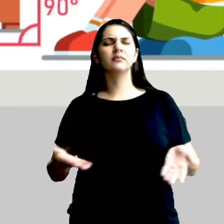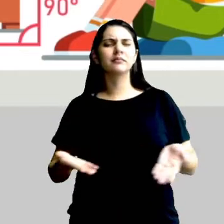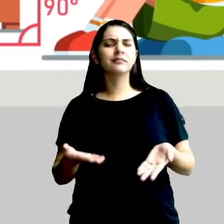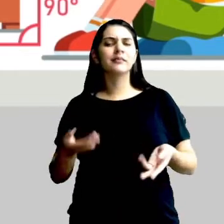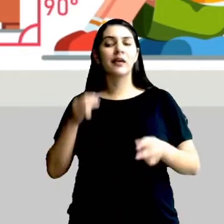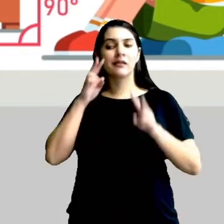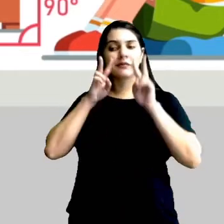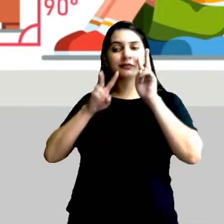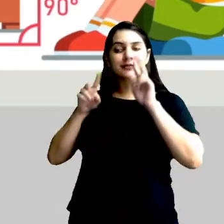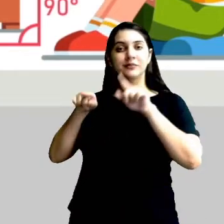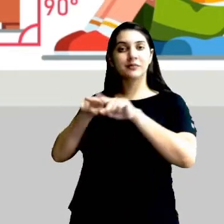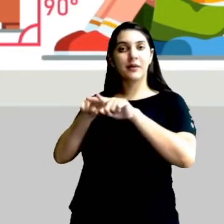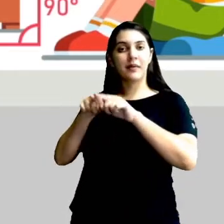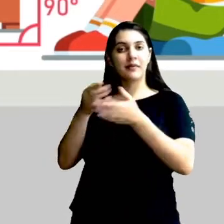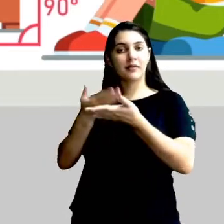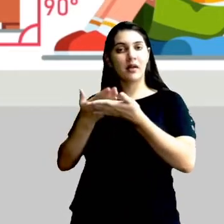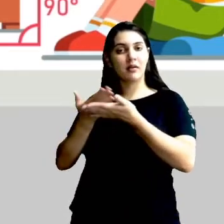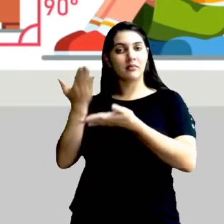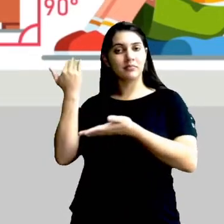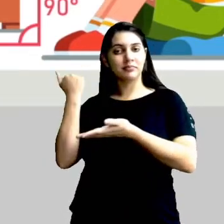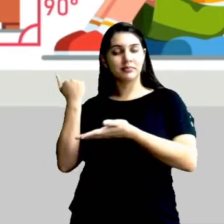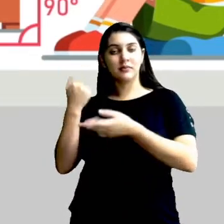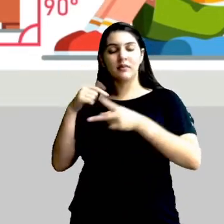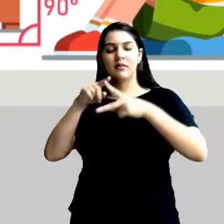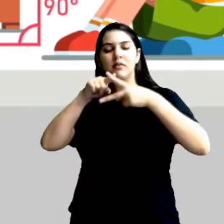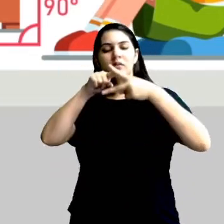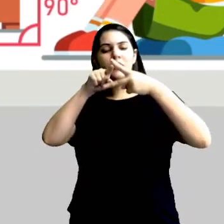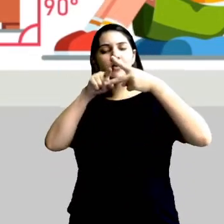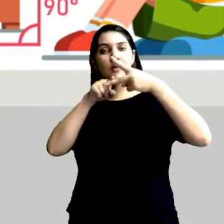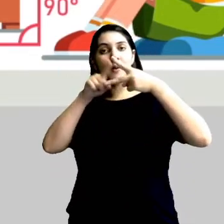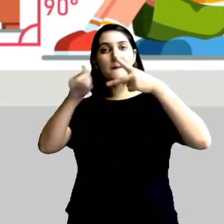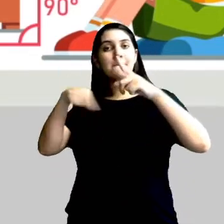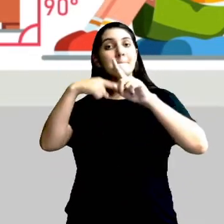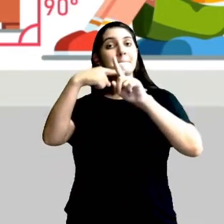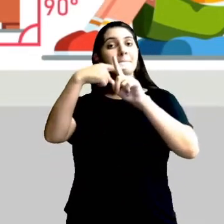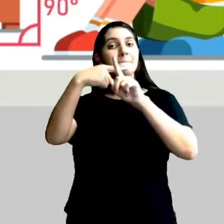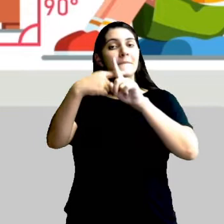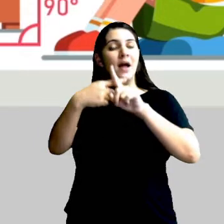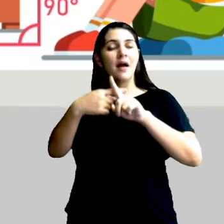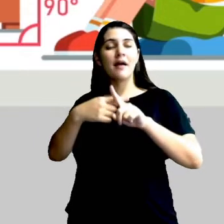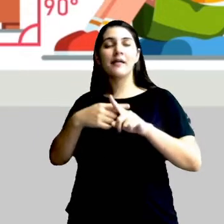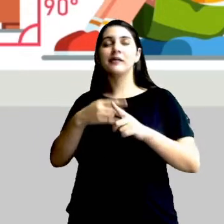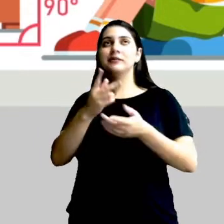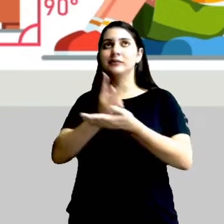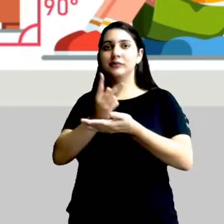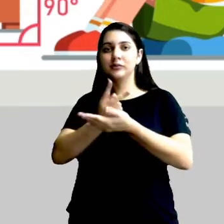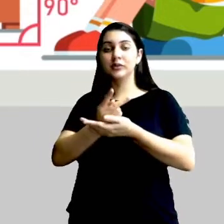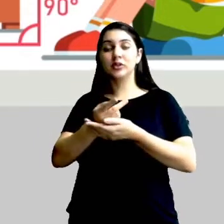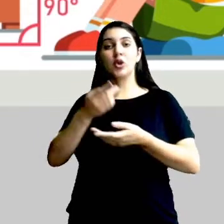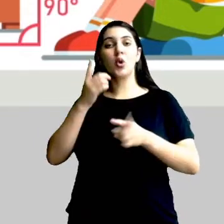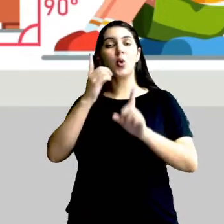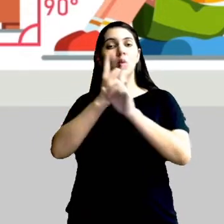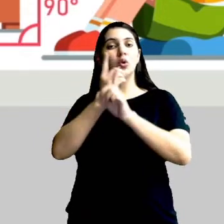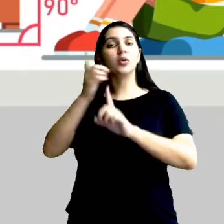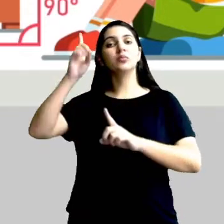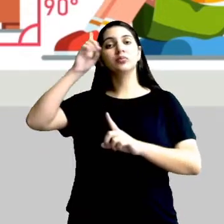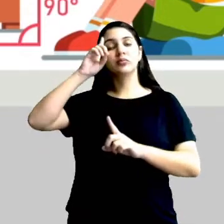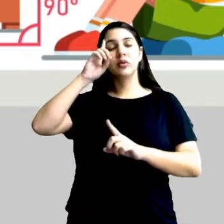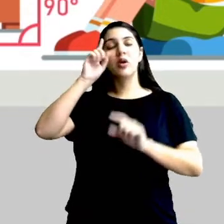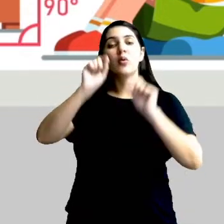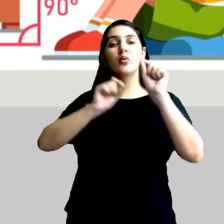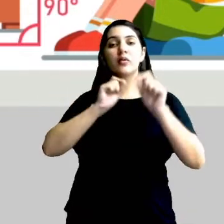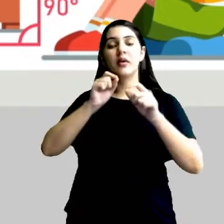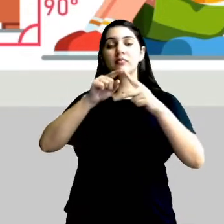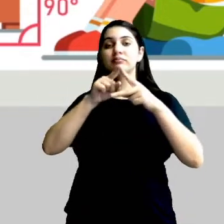A gente viu também na aula passada que o ângulo mais comum que encontramos em nosso dia a dia é o